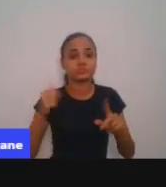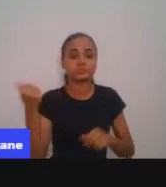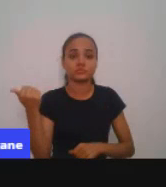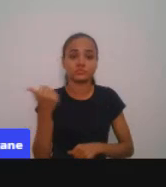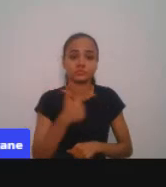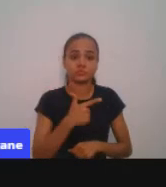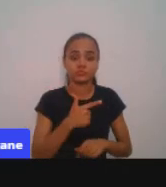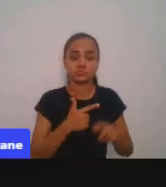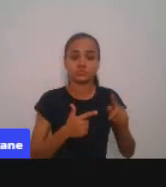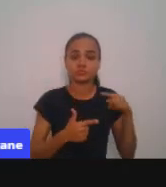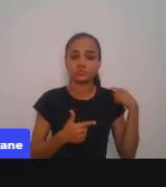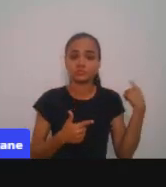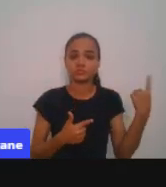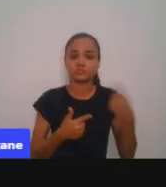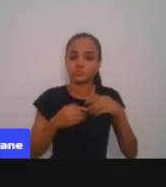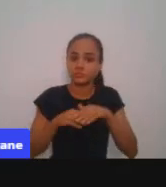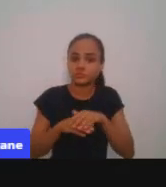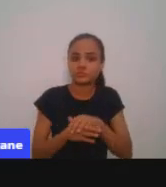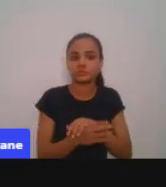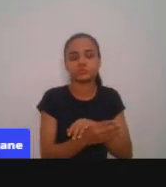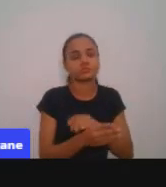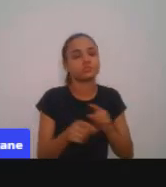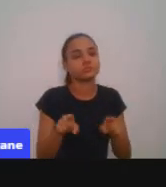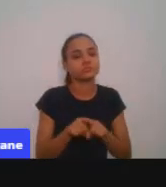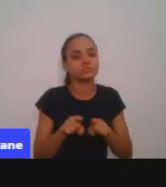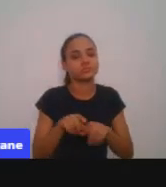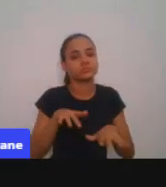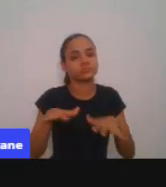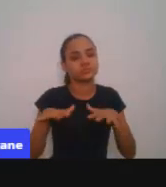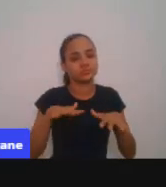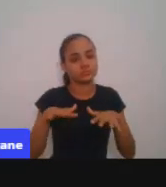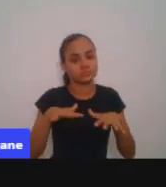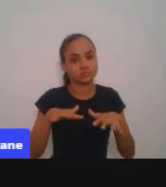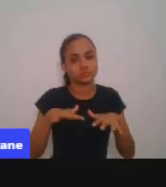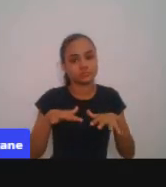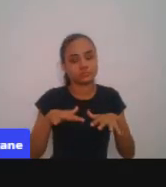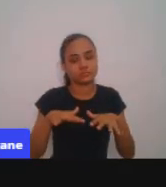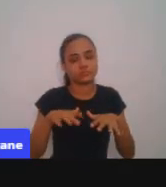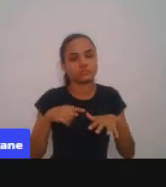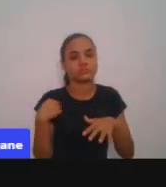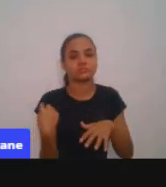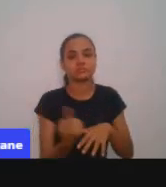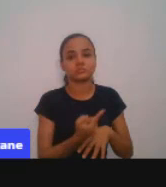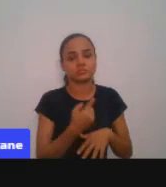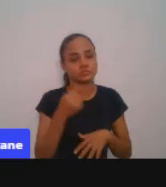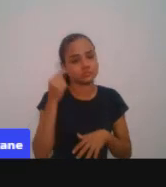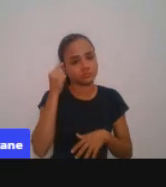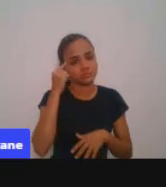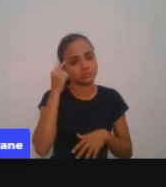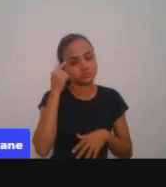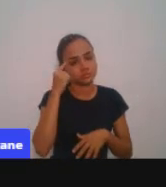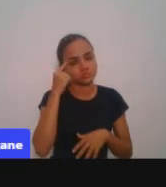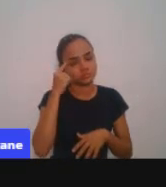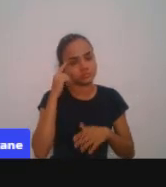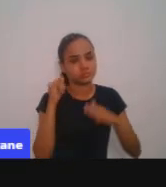um movimento. Uma participação diferente daquela que nós estávamos pensando na instituição, mas também